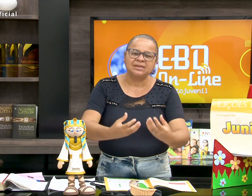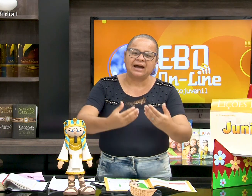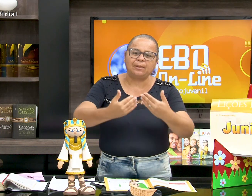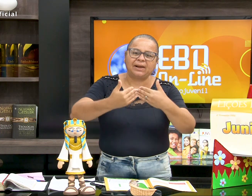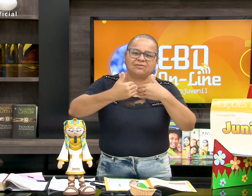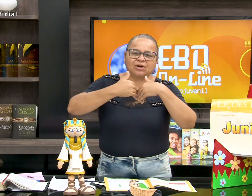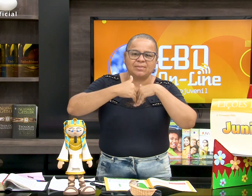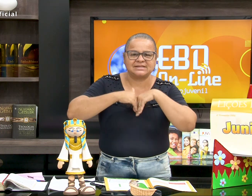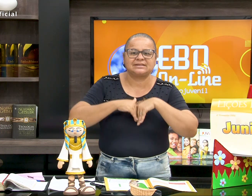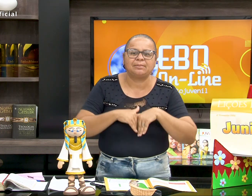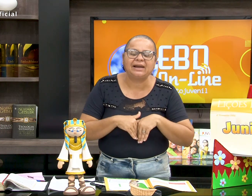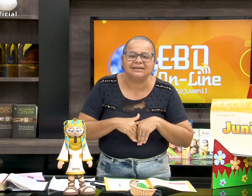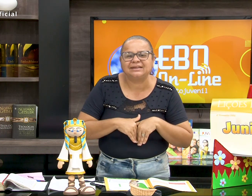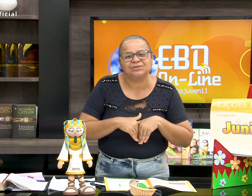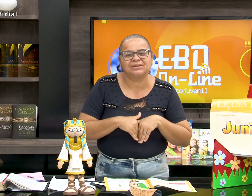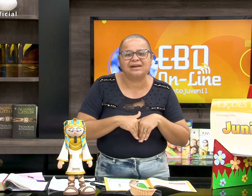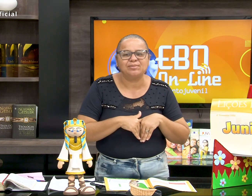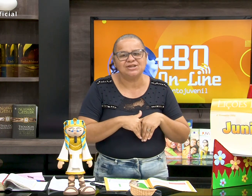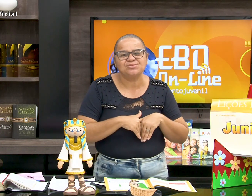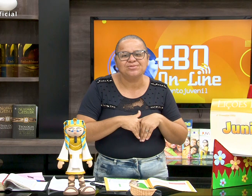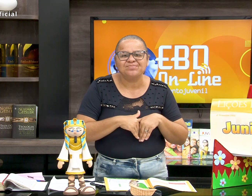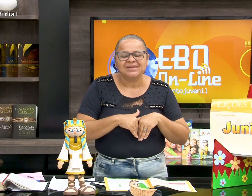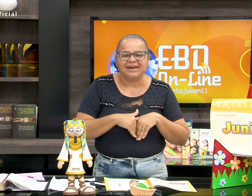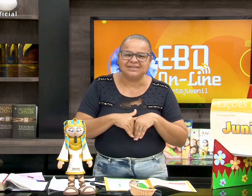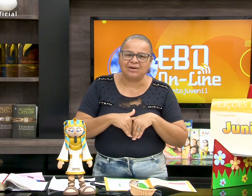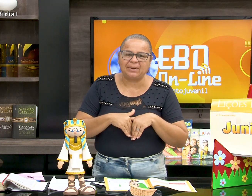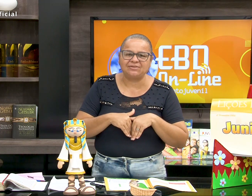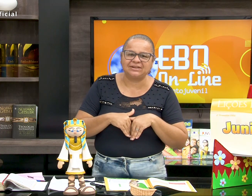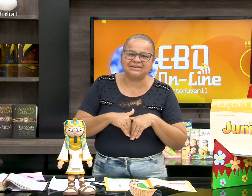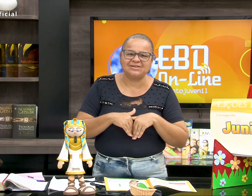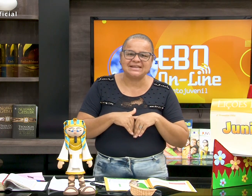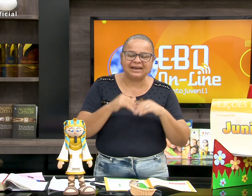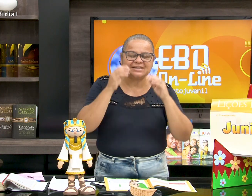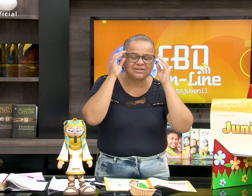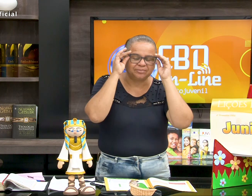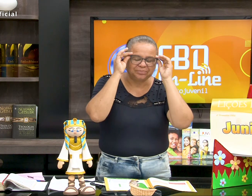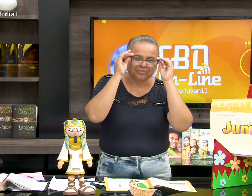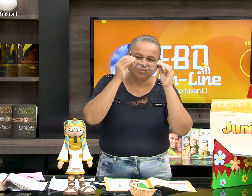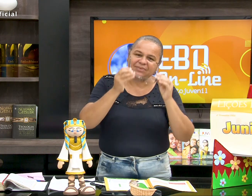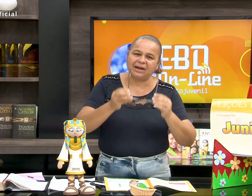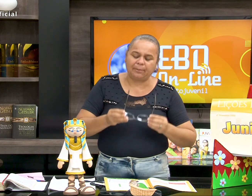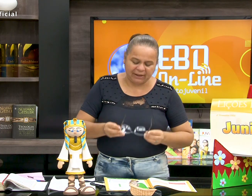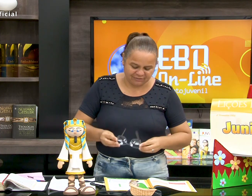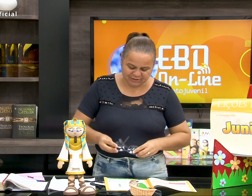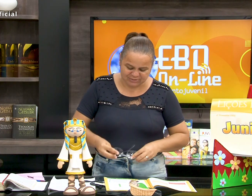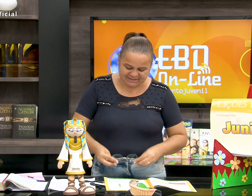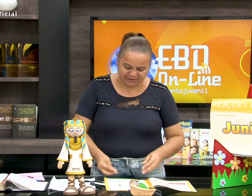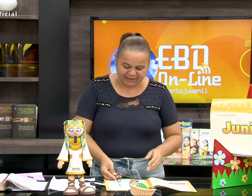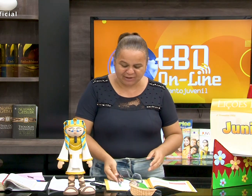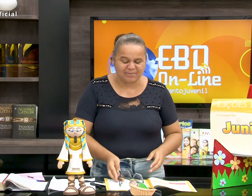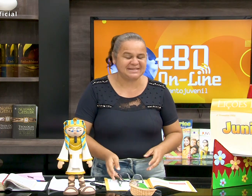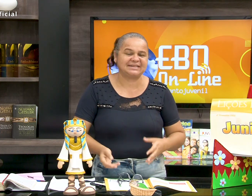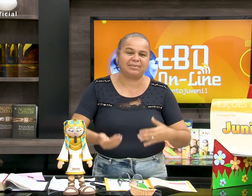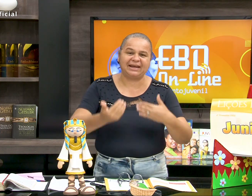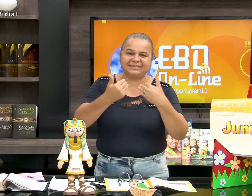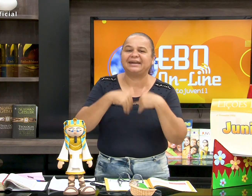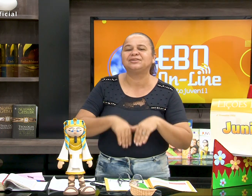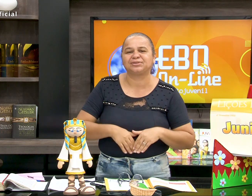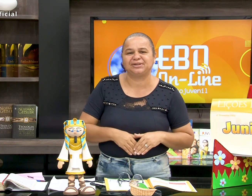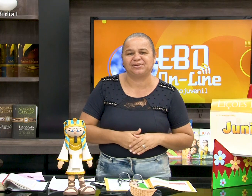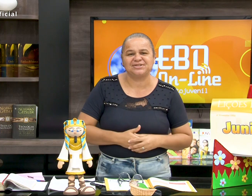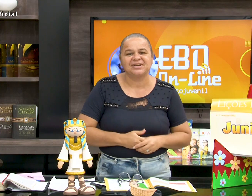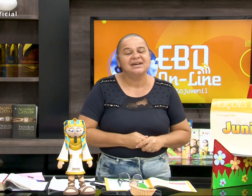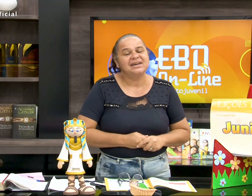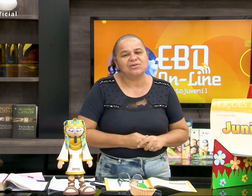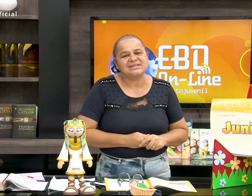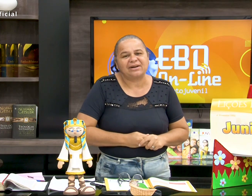Deus, a palavra começa a trabalhar dentro dele mesmo. Então a palavra de Deus é isso. A palavra do Senhor, ela começa a trabalhar dentro